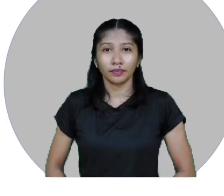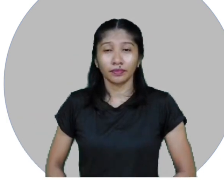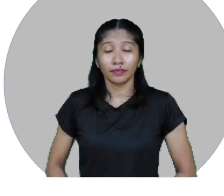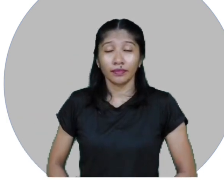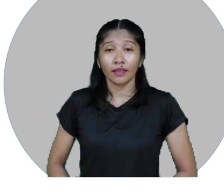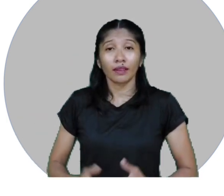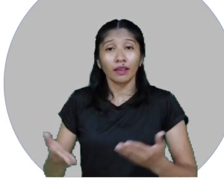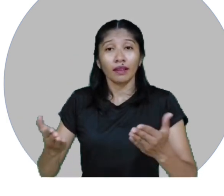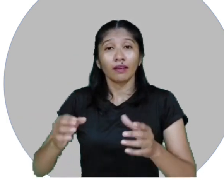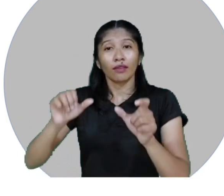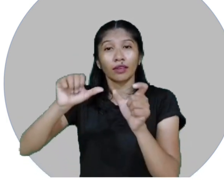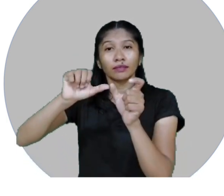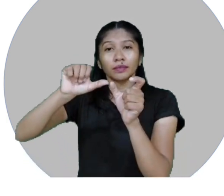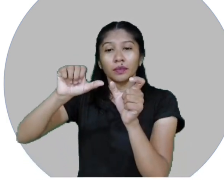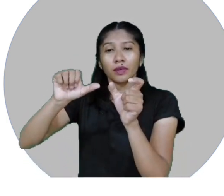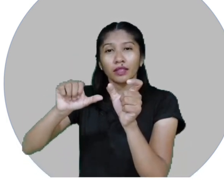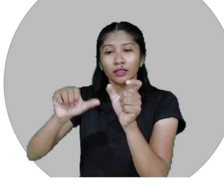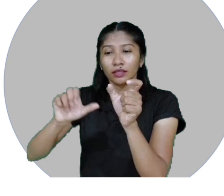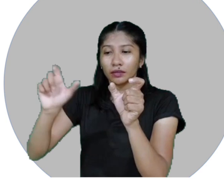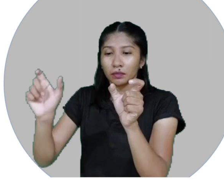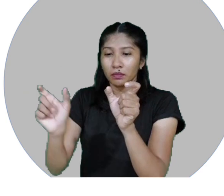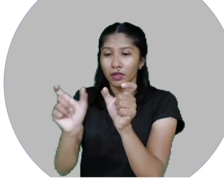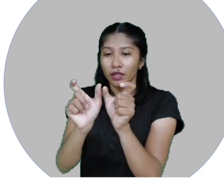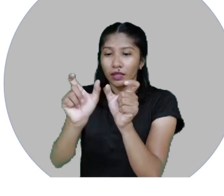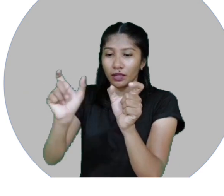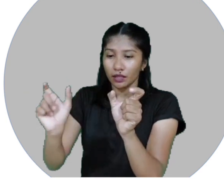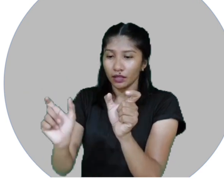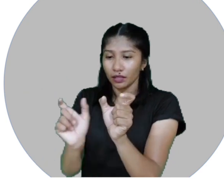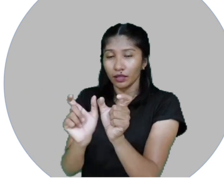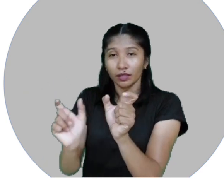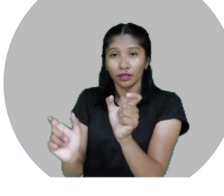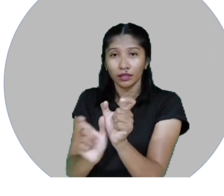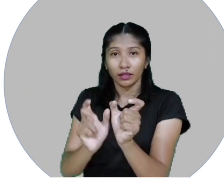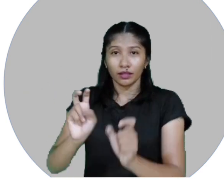Vejamos as desinências que compõem a quinta declinação.